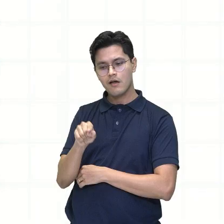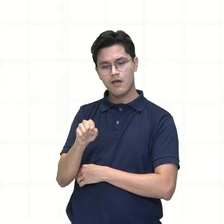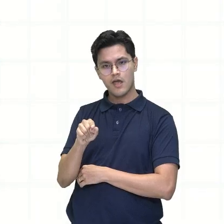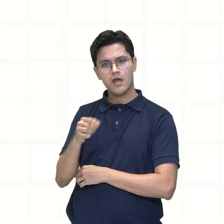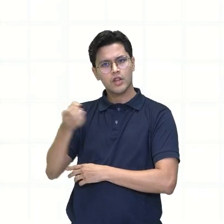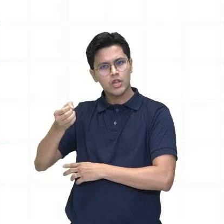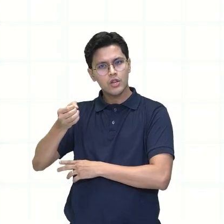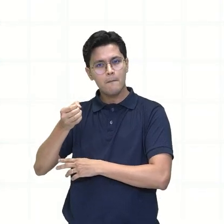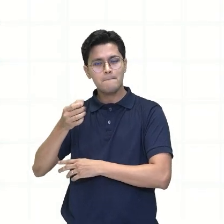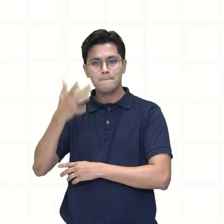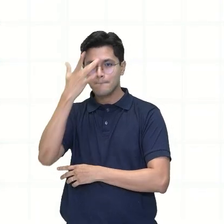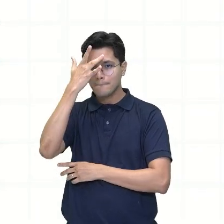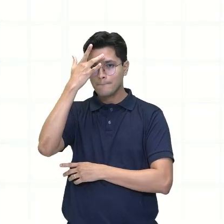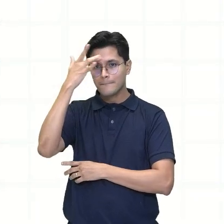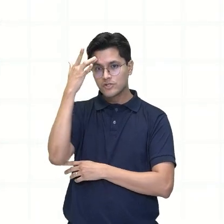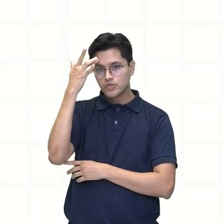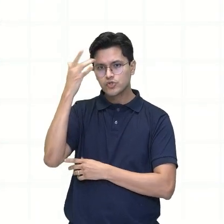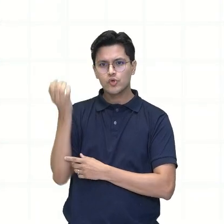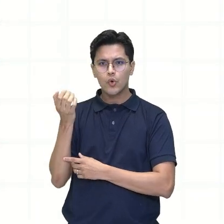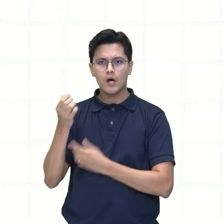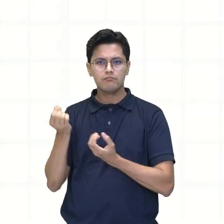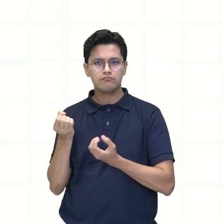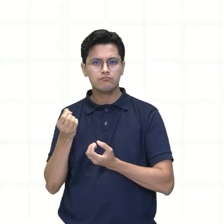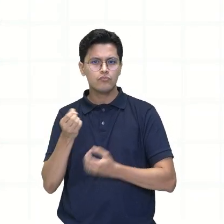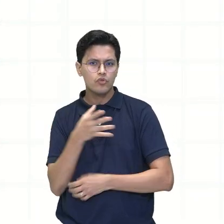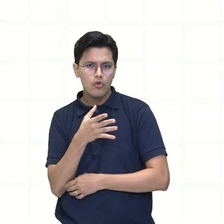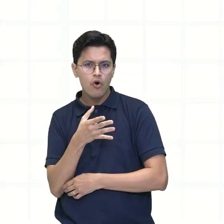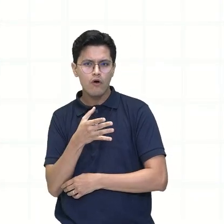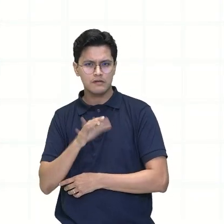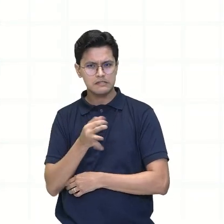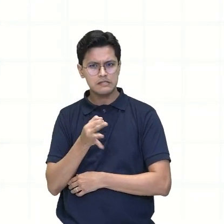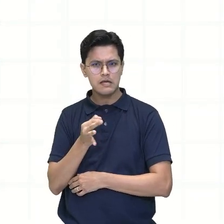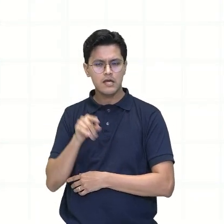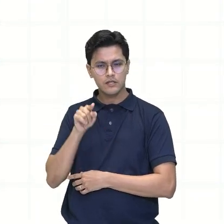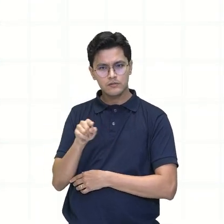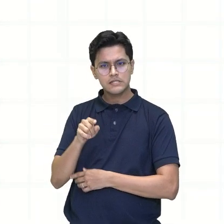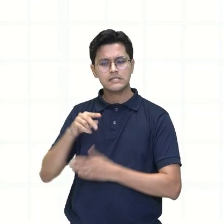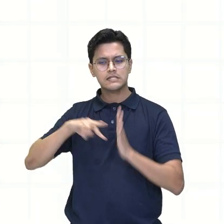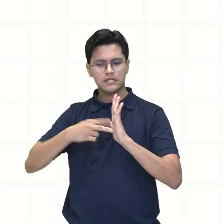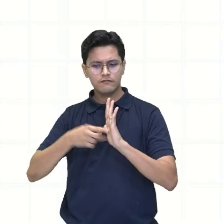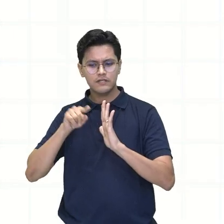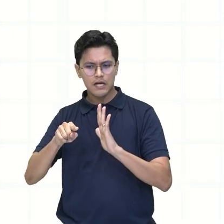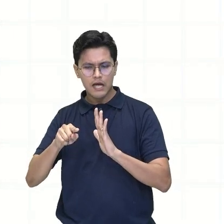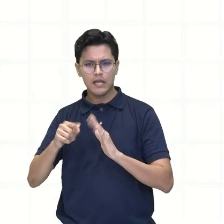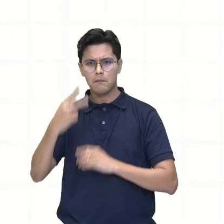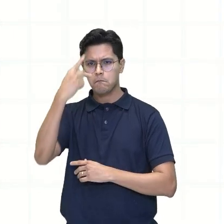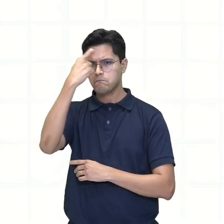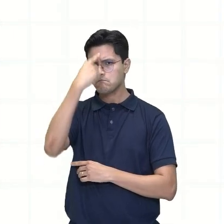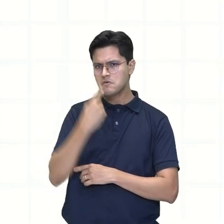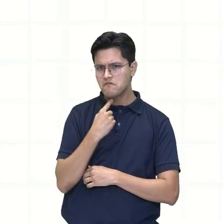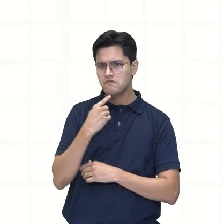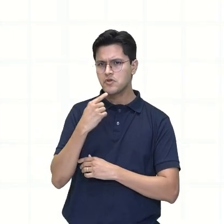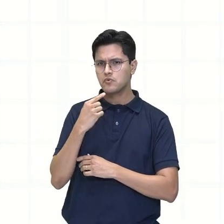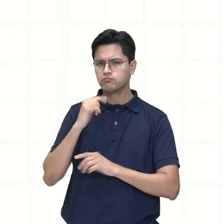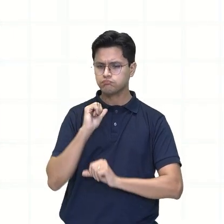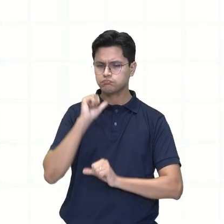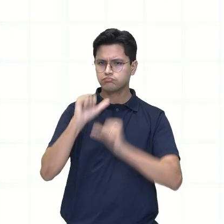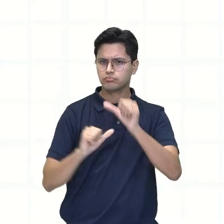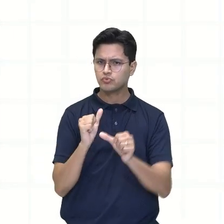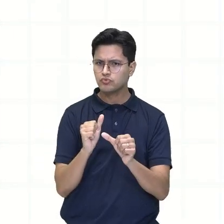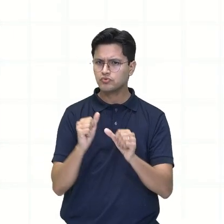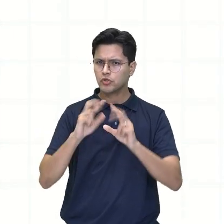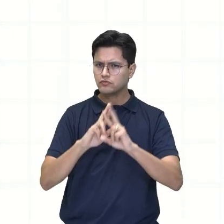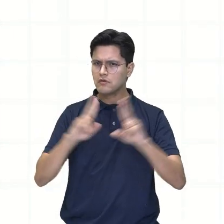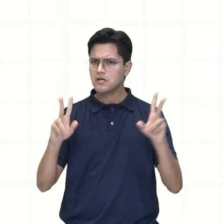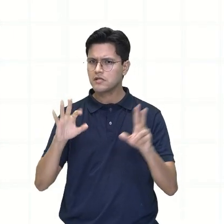pessoa, significa que ela está renovada, restaurada, está diferente. Quando eu digo Joana é uma pessoa nova, significa que ela o quê? Ela é